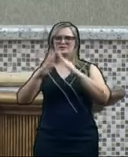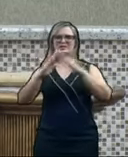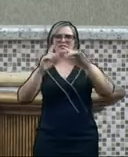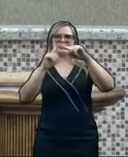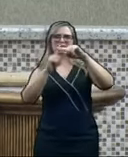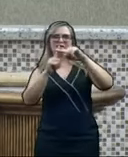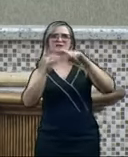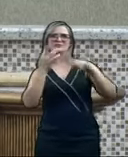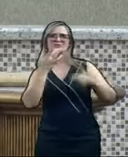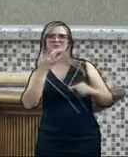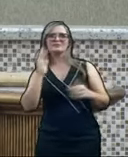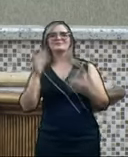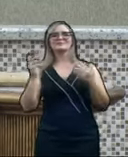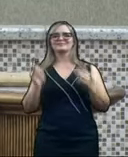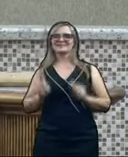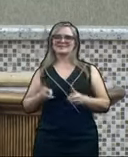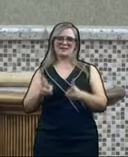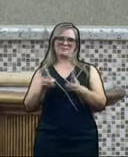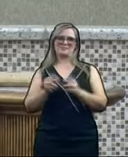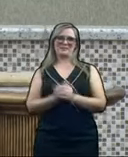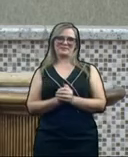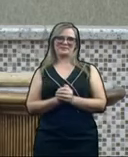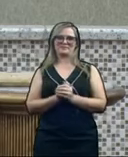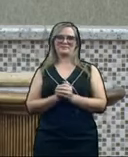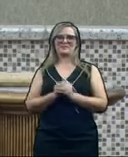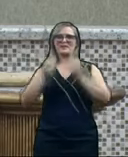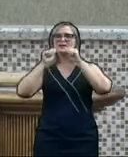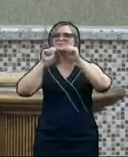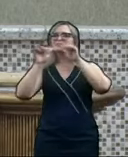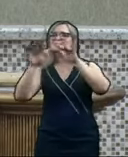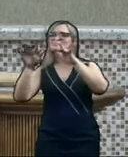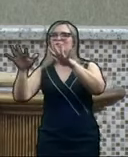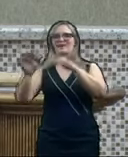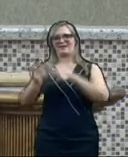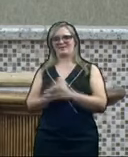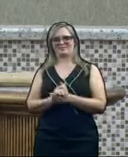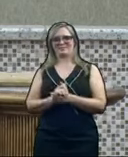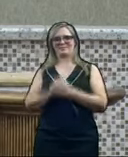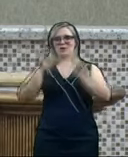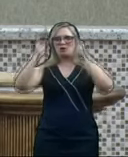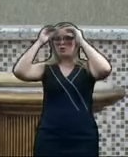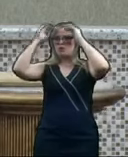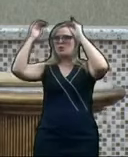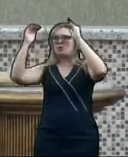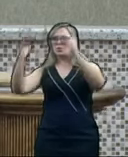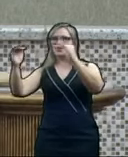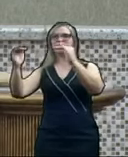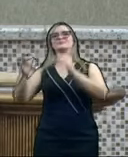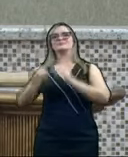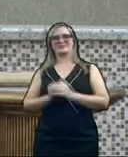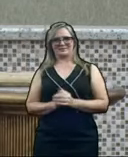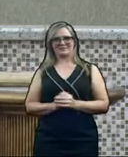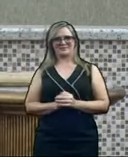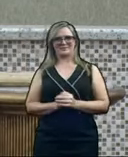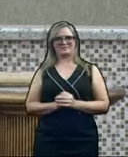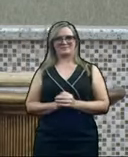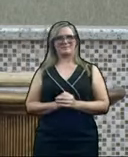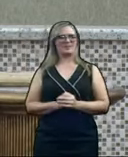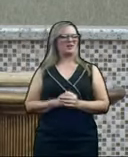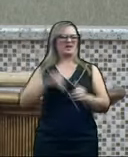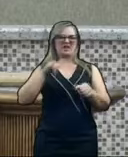que Deus tem dado oportunidade para que você congreg Ah e não queira fazer ajeitar mento Deus não precisa